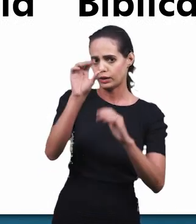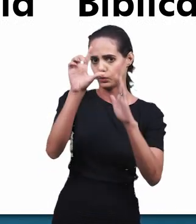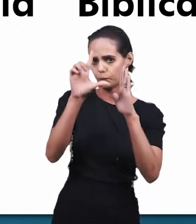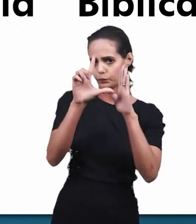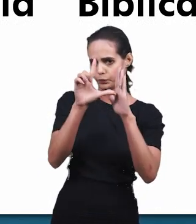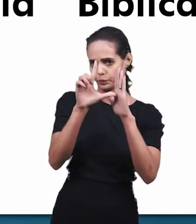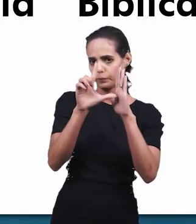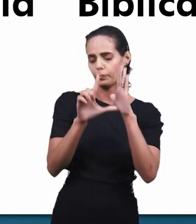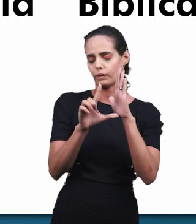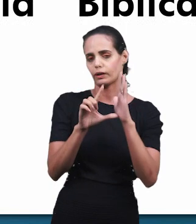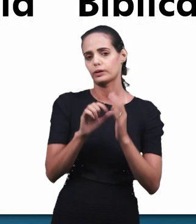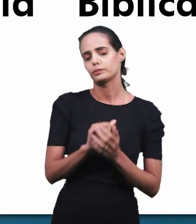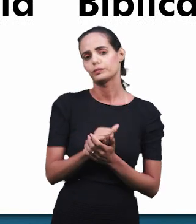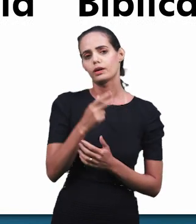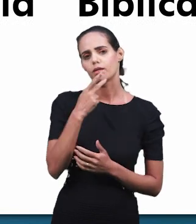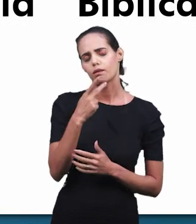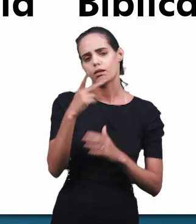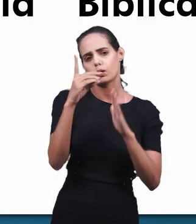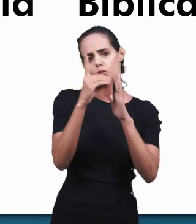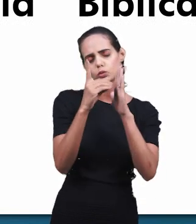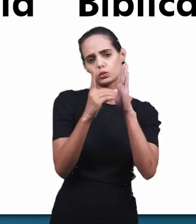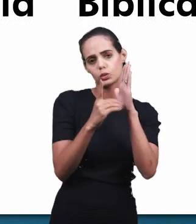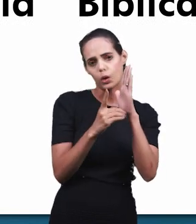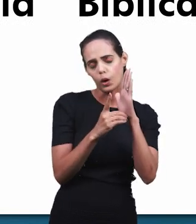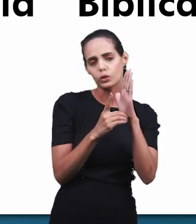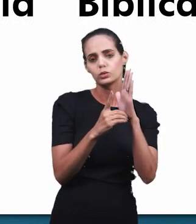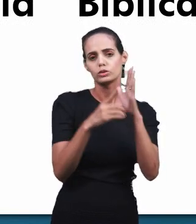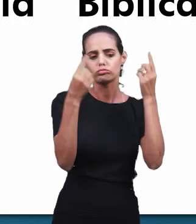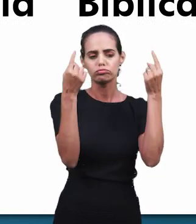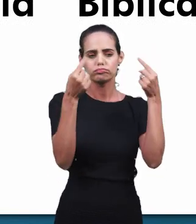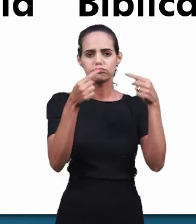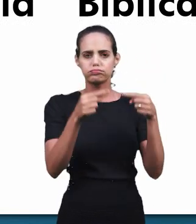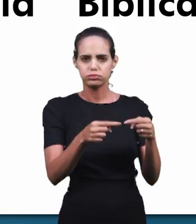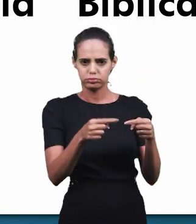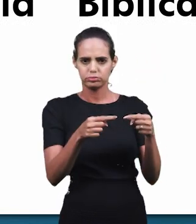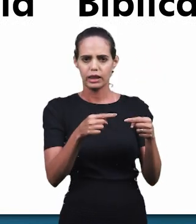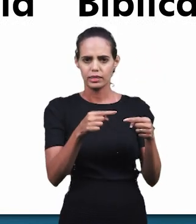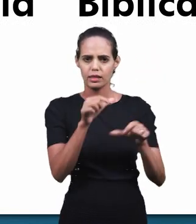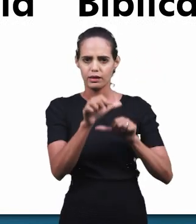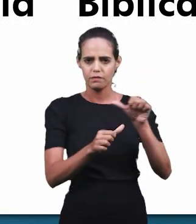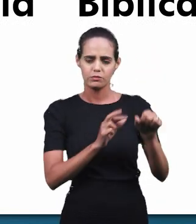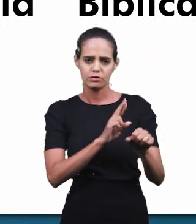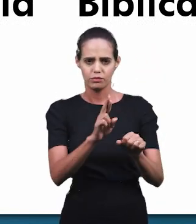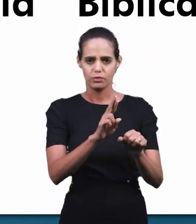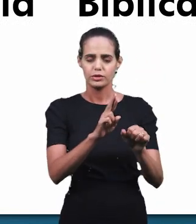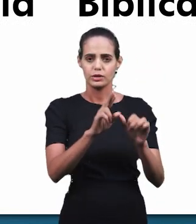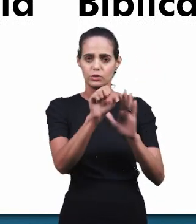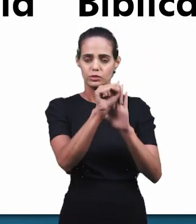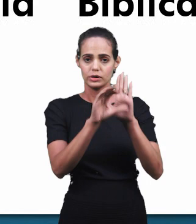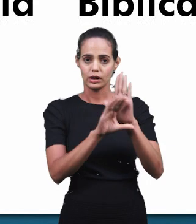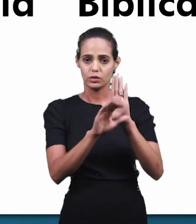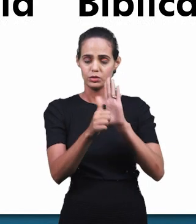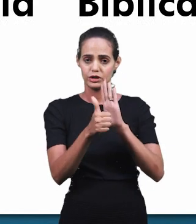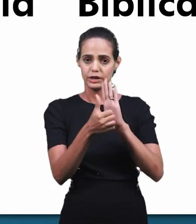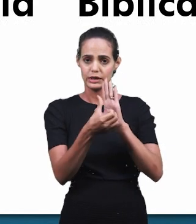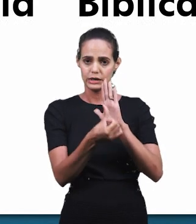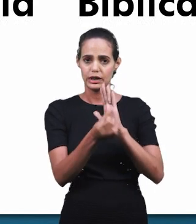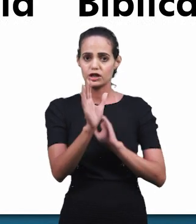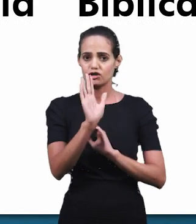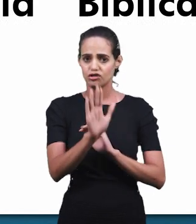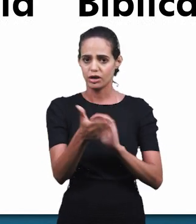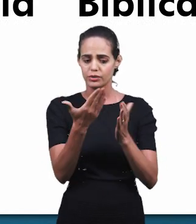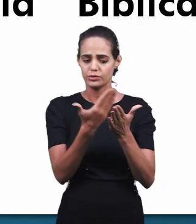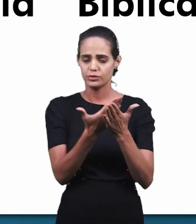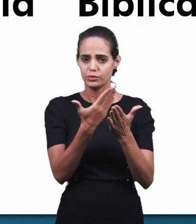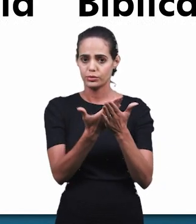mais dogmas que foram por ele combatidos, mencionando um ou mais princípios já estudados na